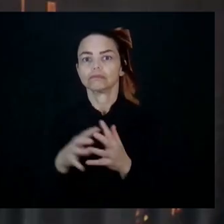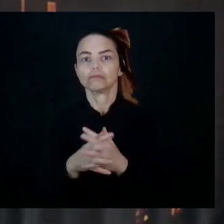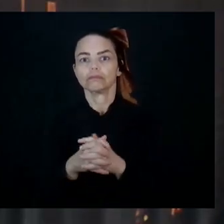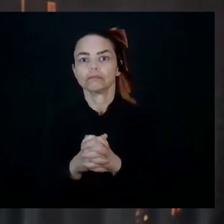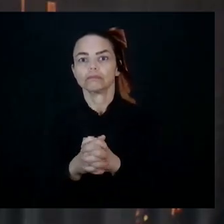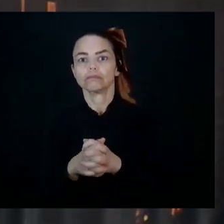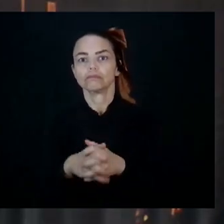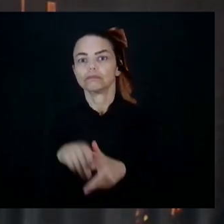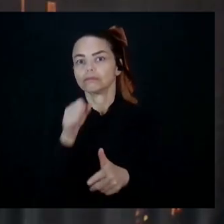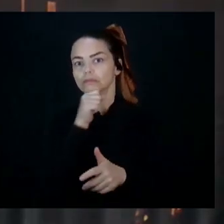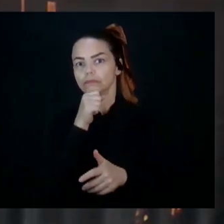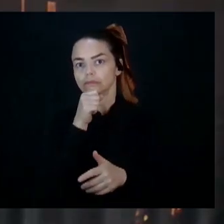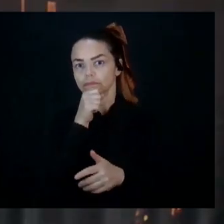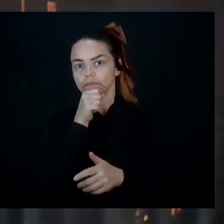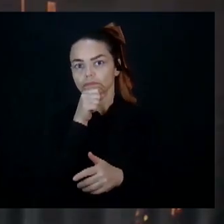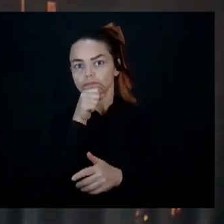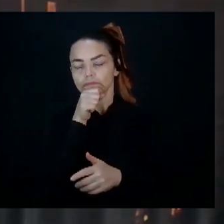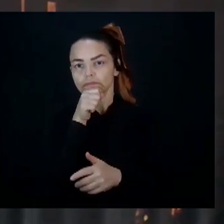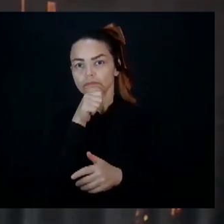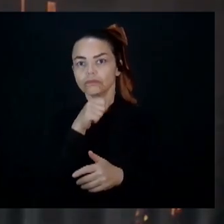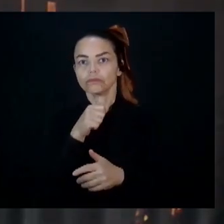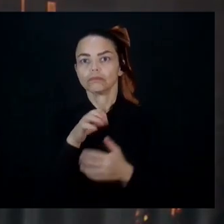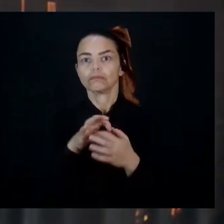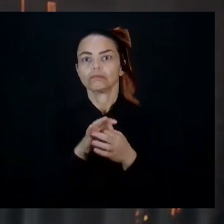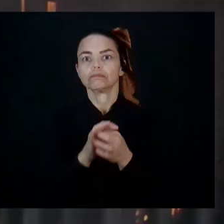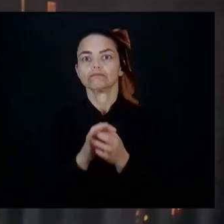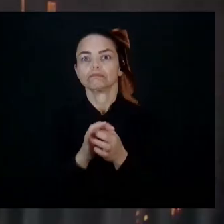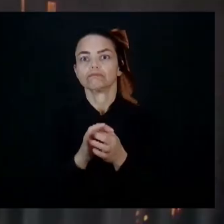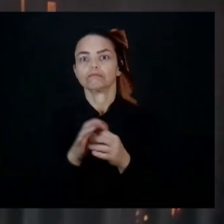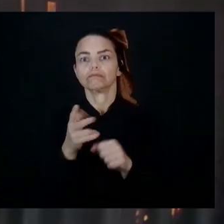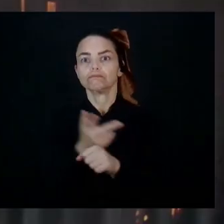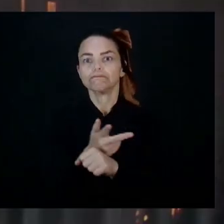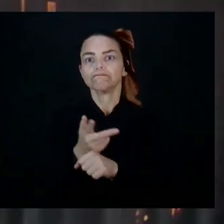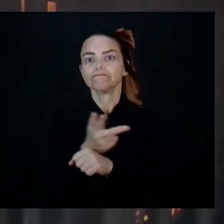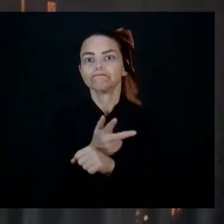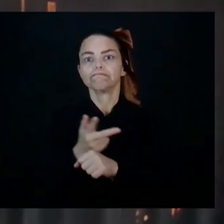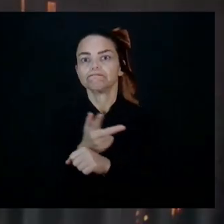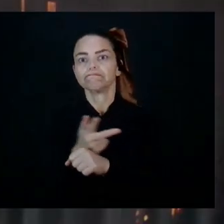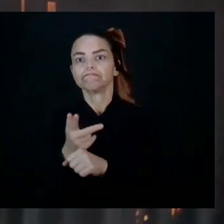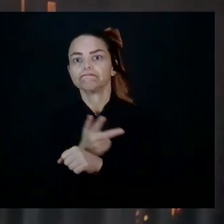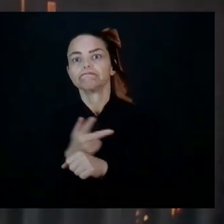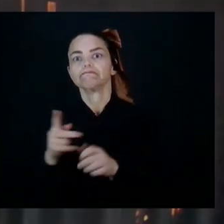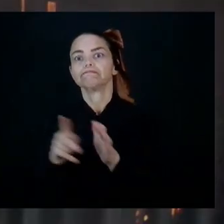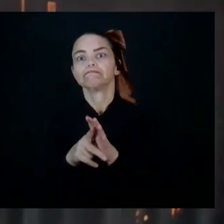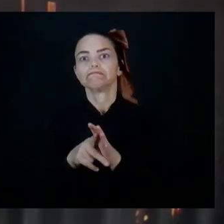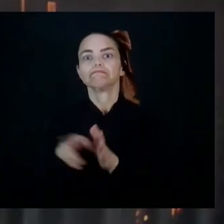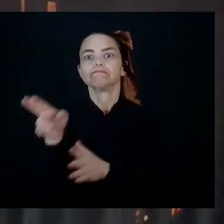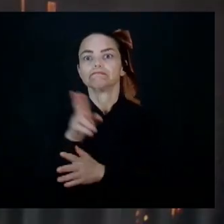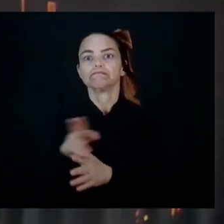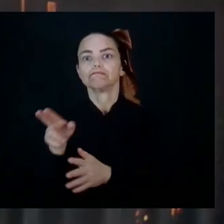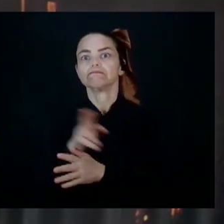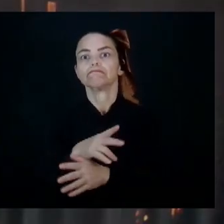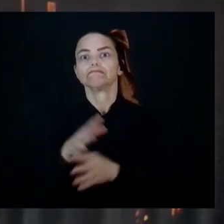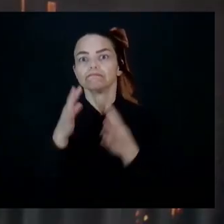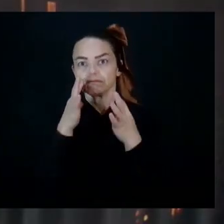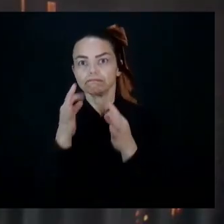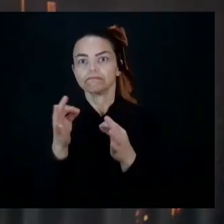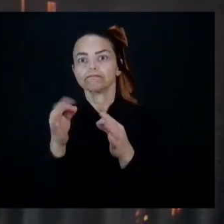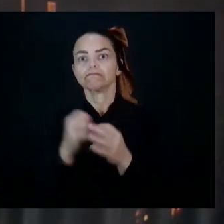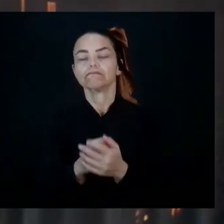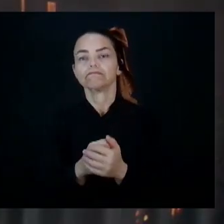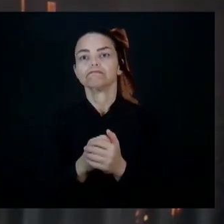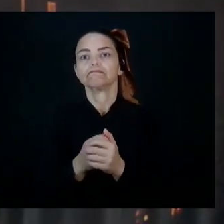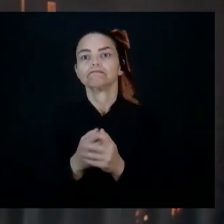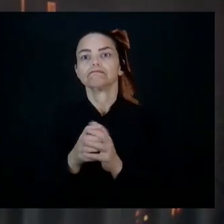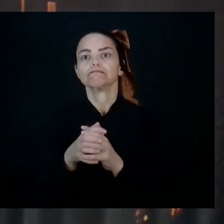está preso a essa busca, né, de pertencer, de ser útil, de ser bem visto, de ser aceito. Sim.